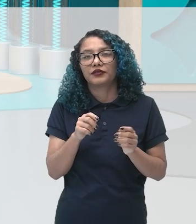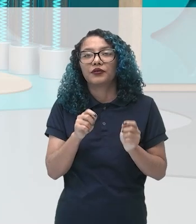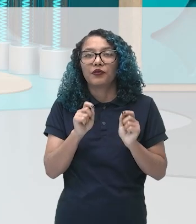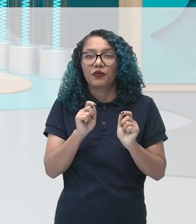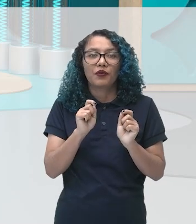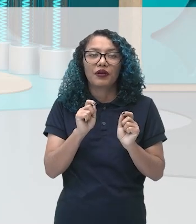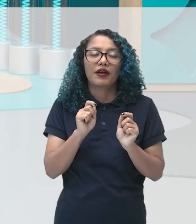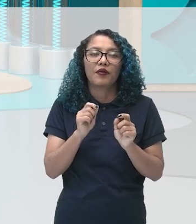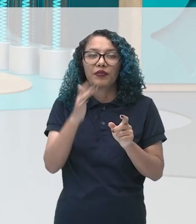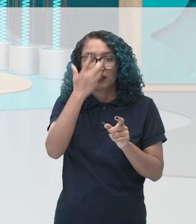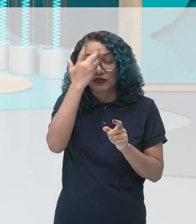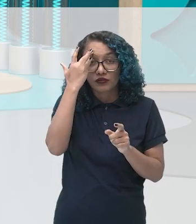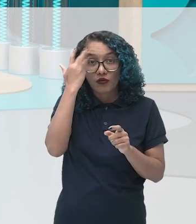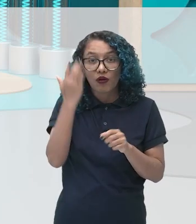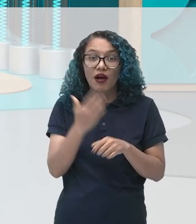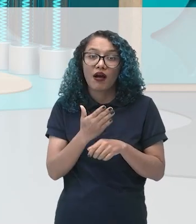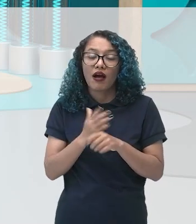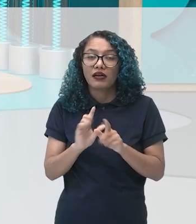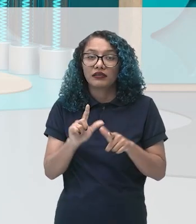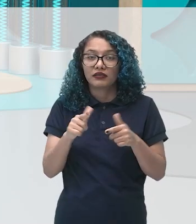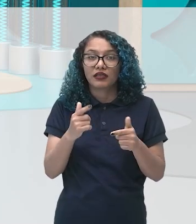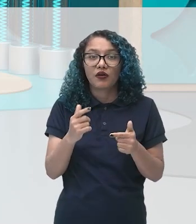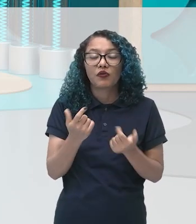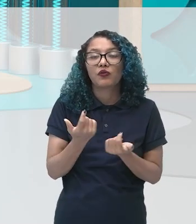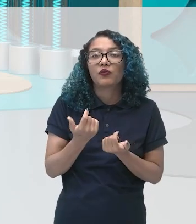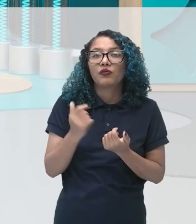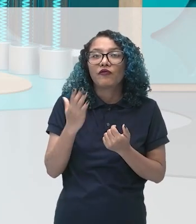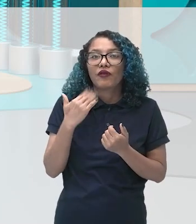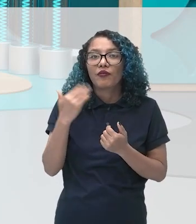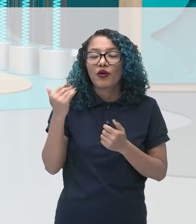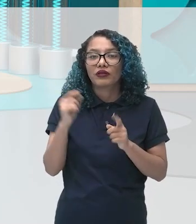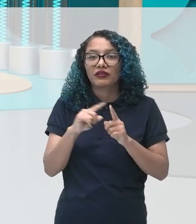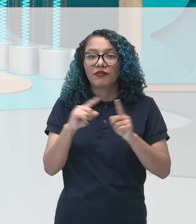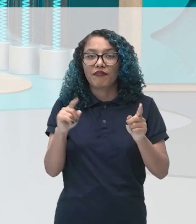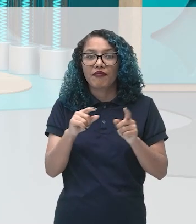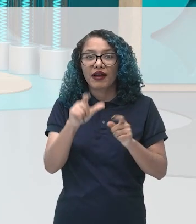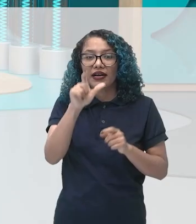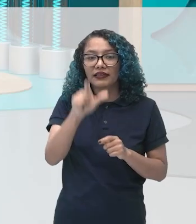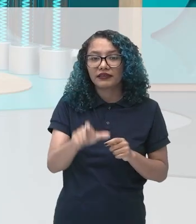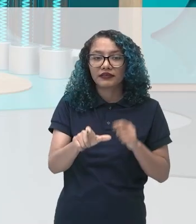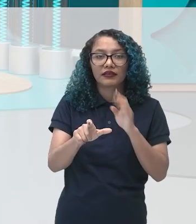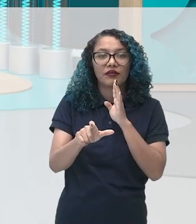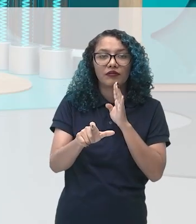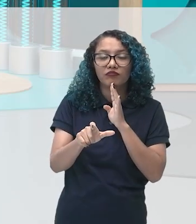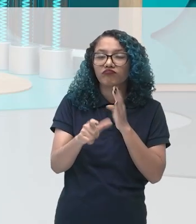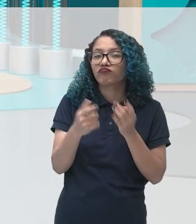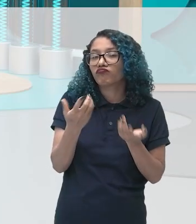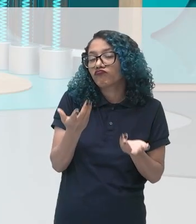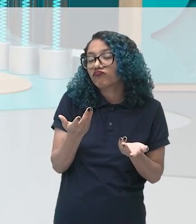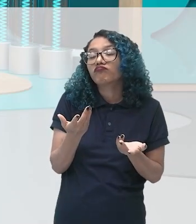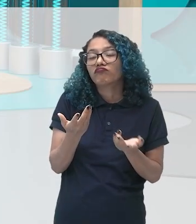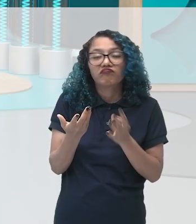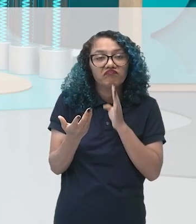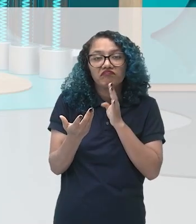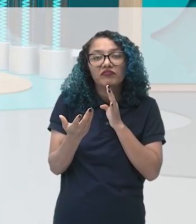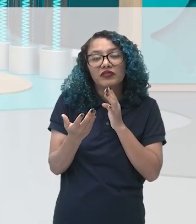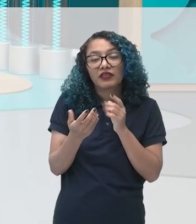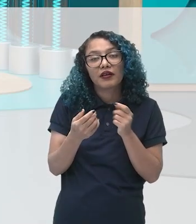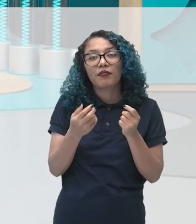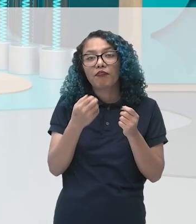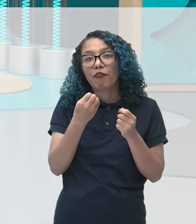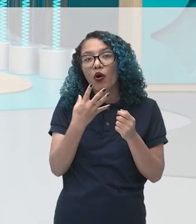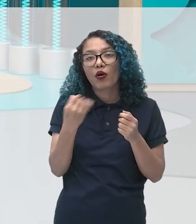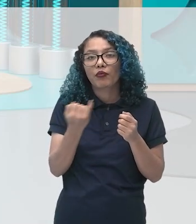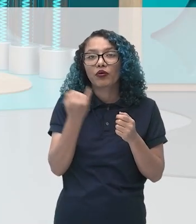mas que a imagem dele não é assim tão reconhecida. Então, se faz importante naquela situação que se tenha uma imagem